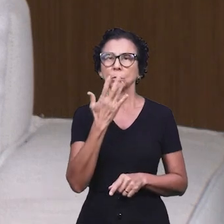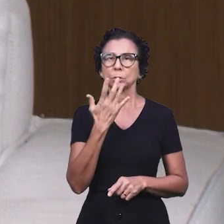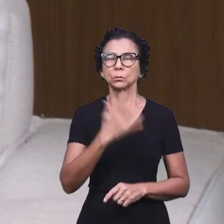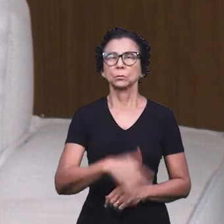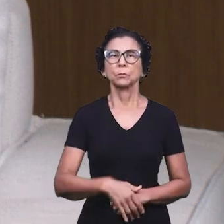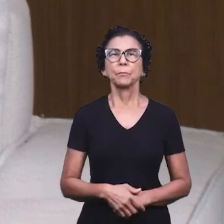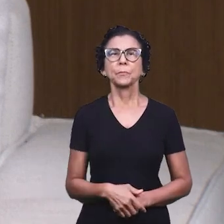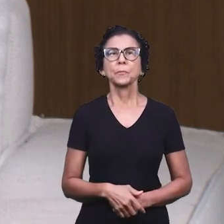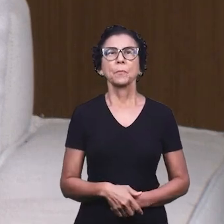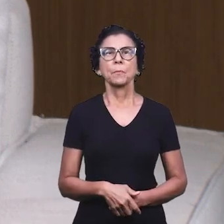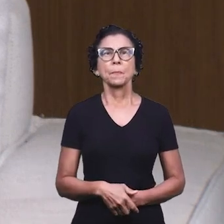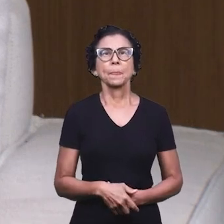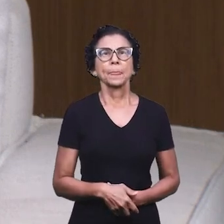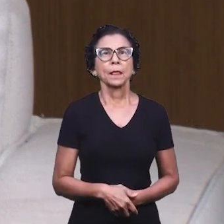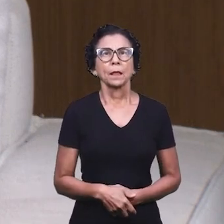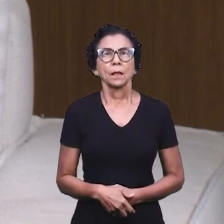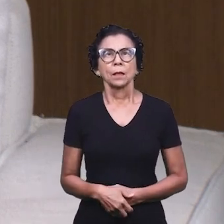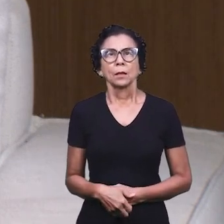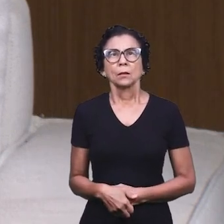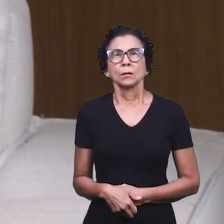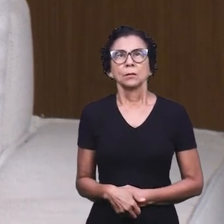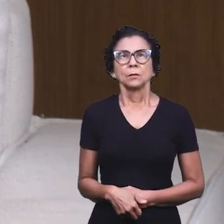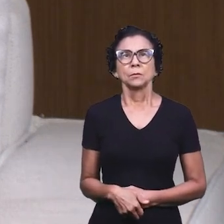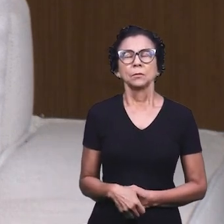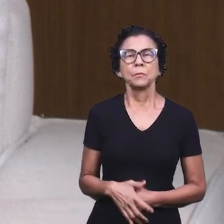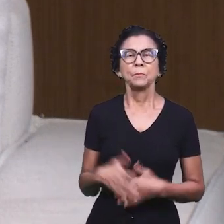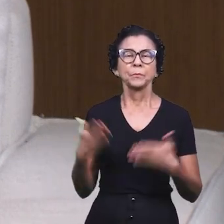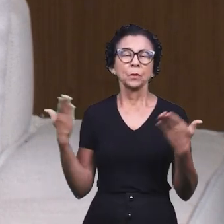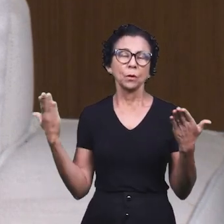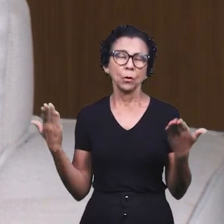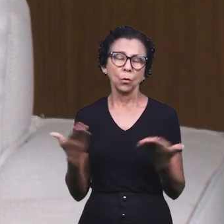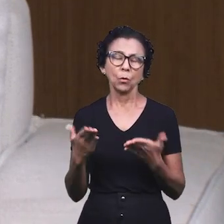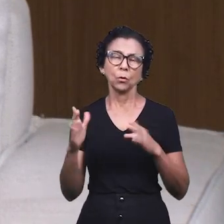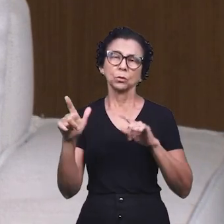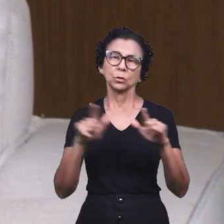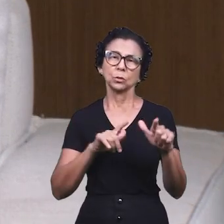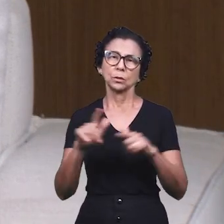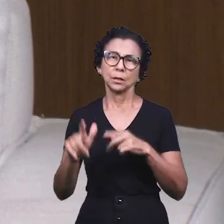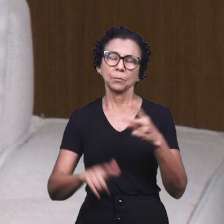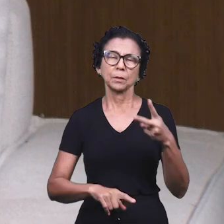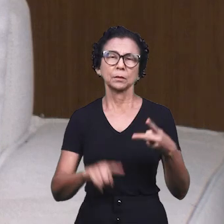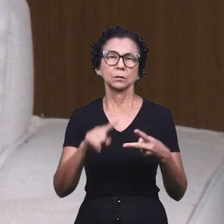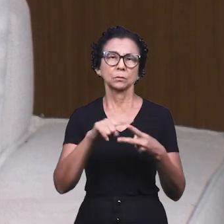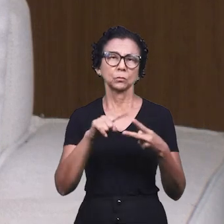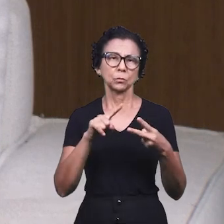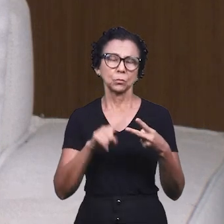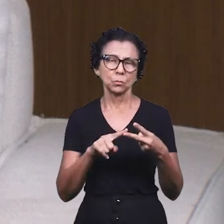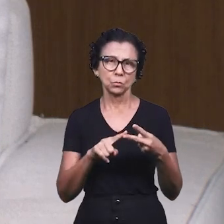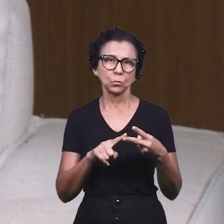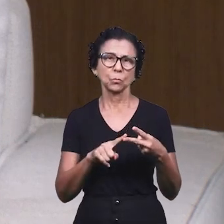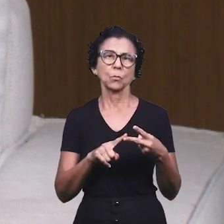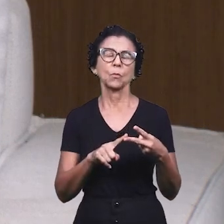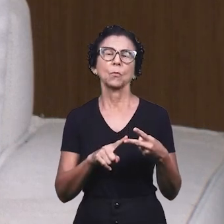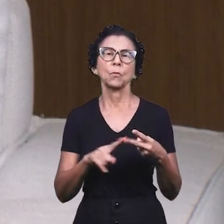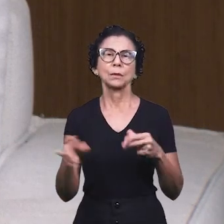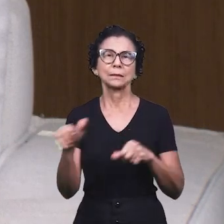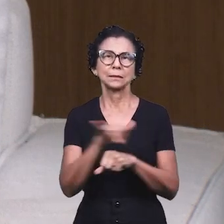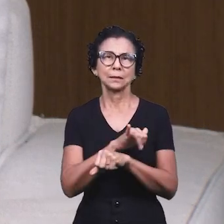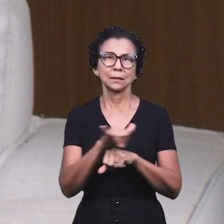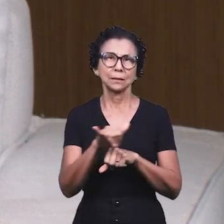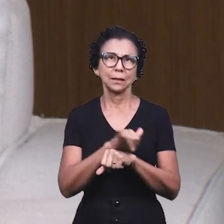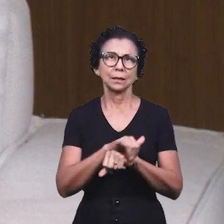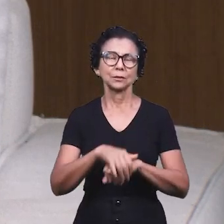por exemplo. E minha experiência foi essa. Hoje eu trabalho tanto com a sublimação, tanto com o transfer a laser, que